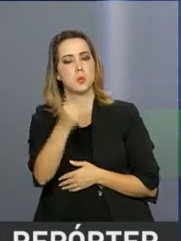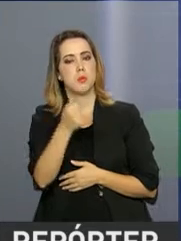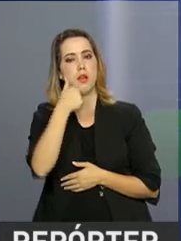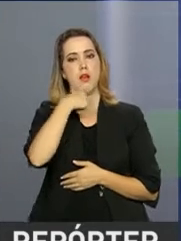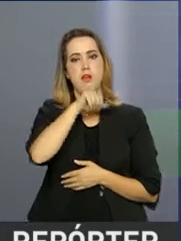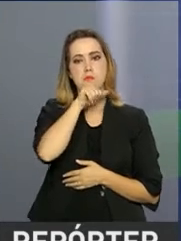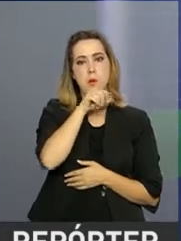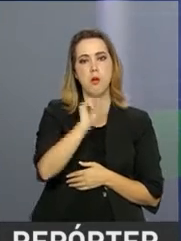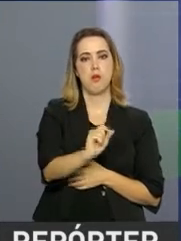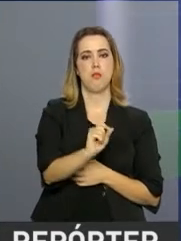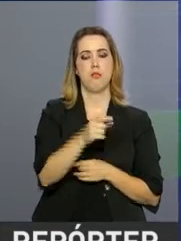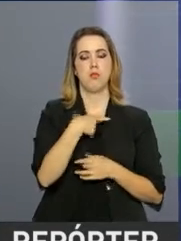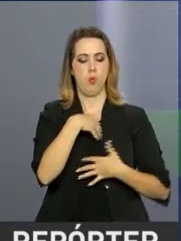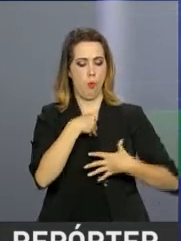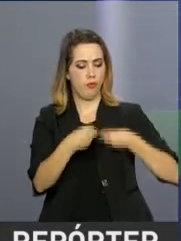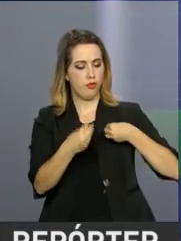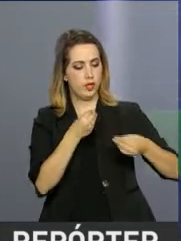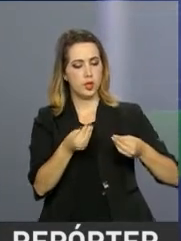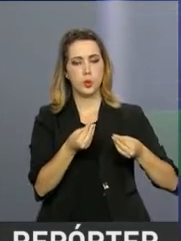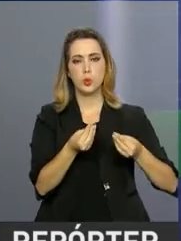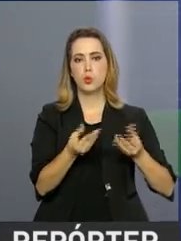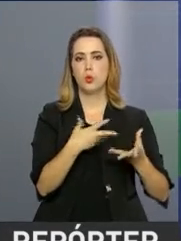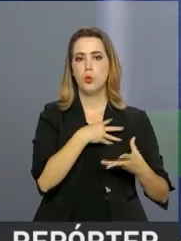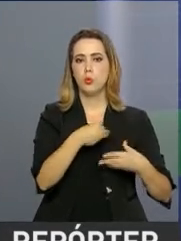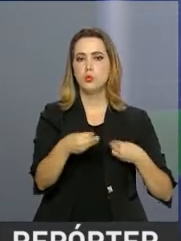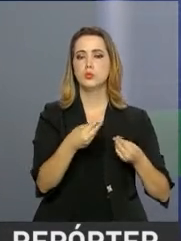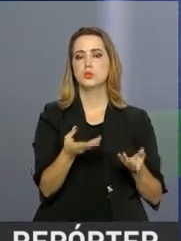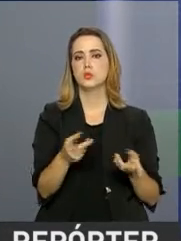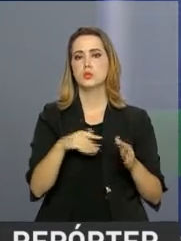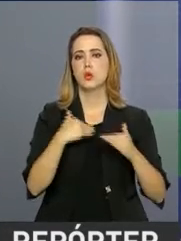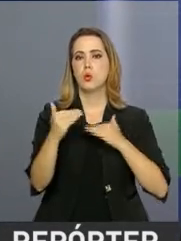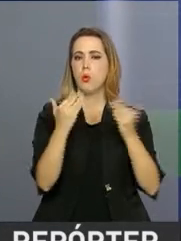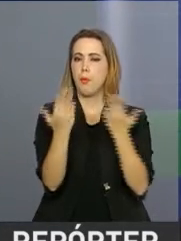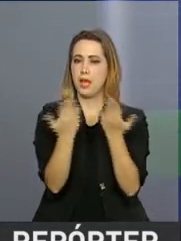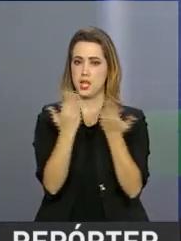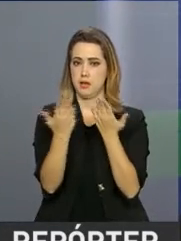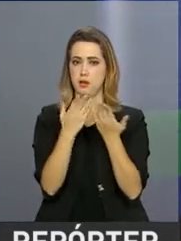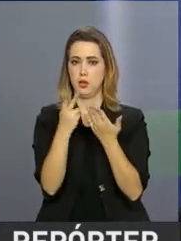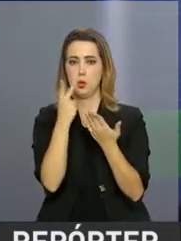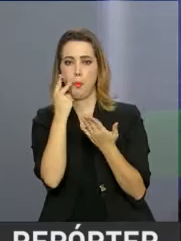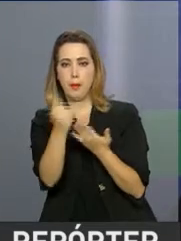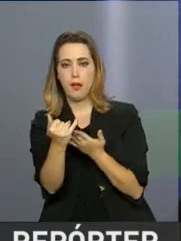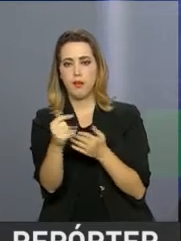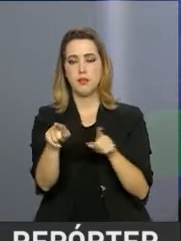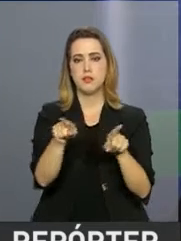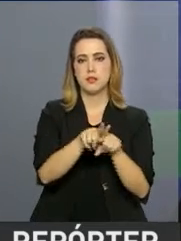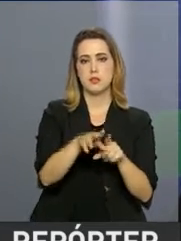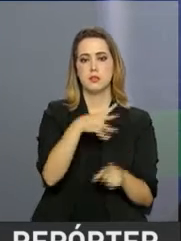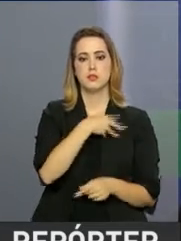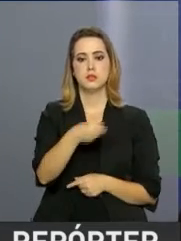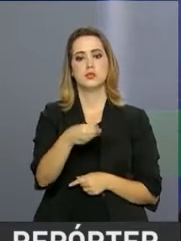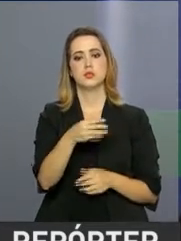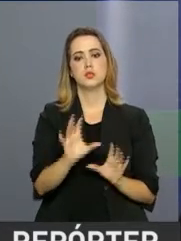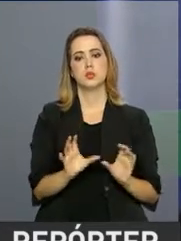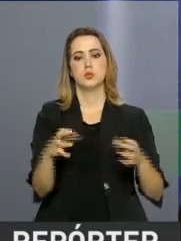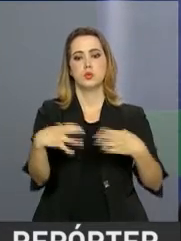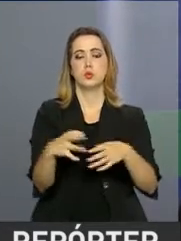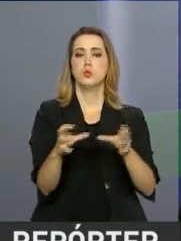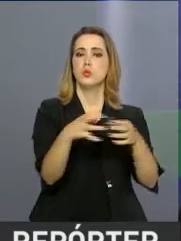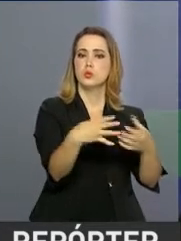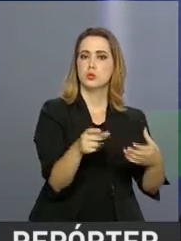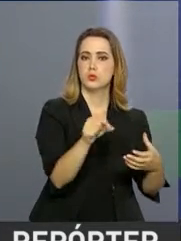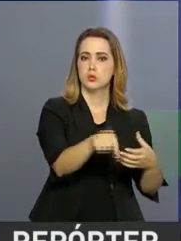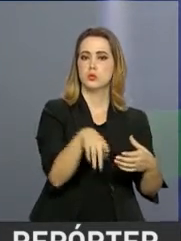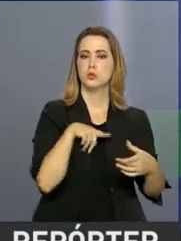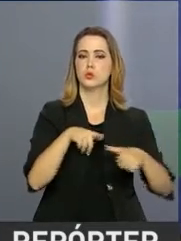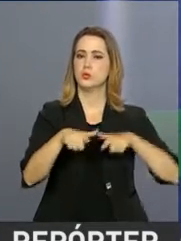dos filhos com a posição na ocupação dos pais e e também os filhos e nos grupos ocupacionais aos quais